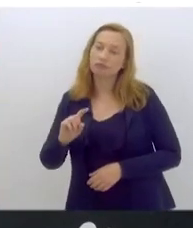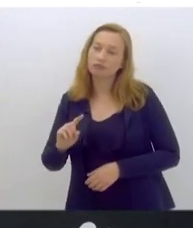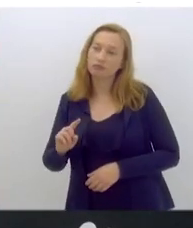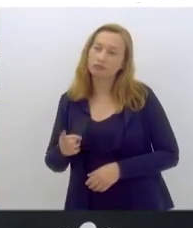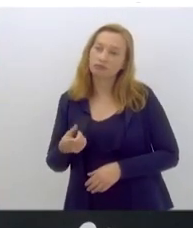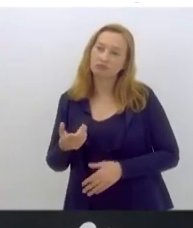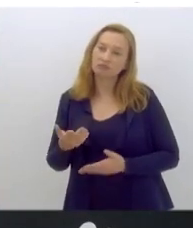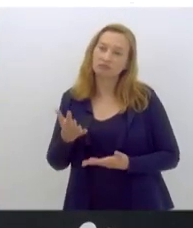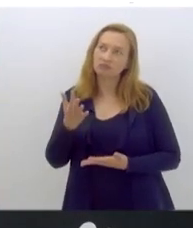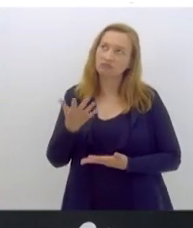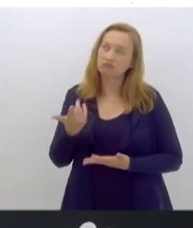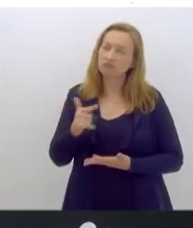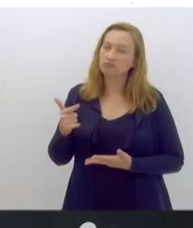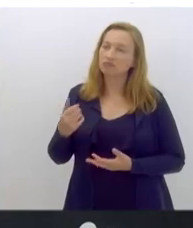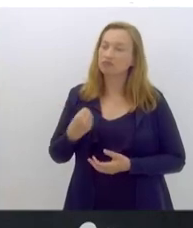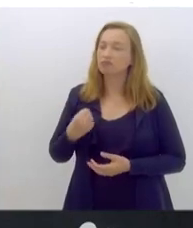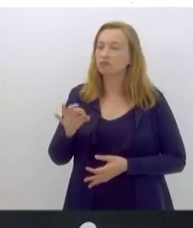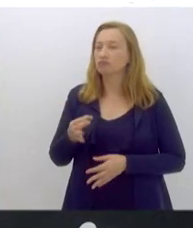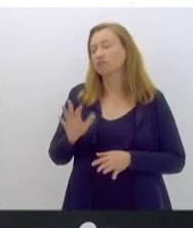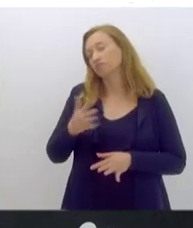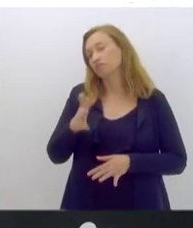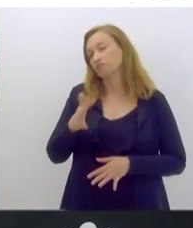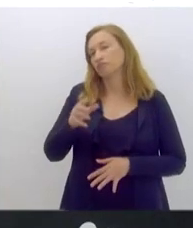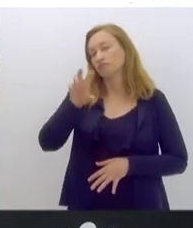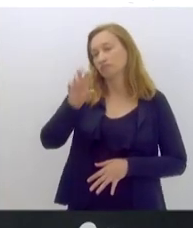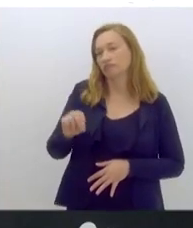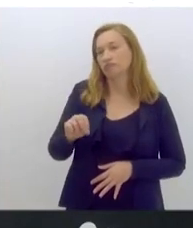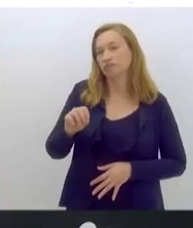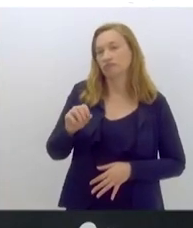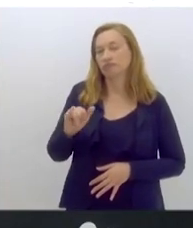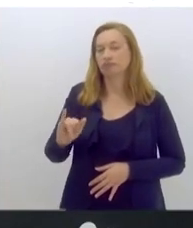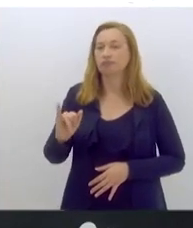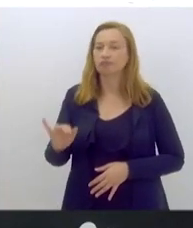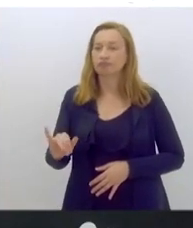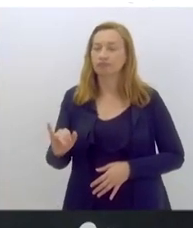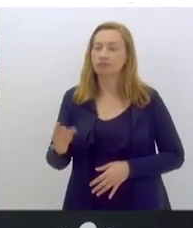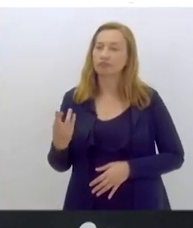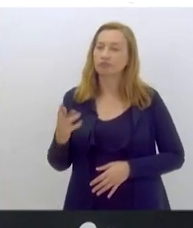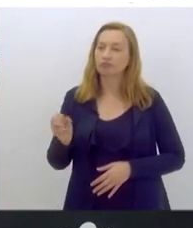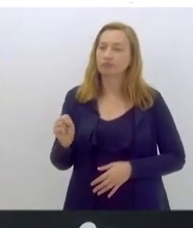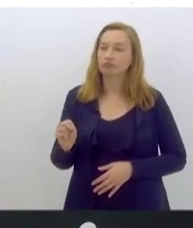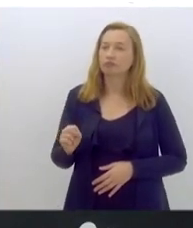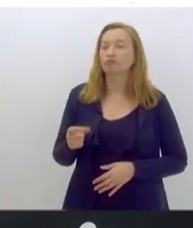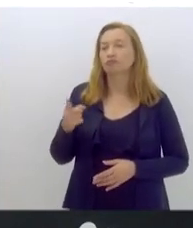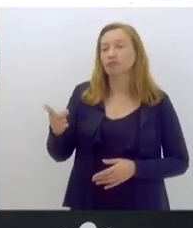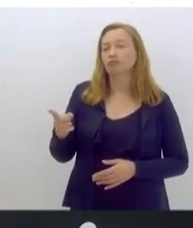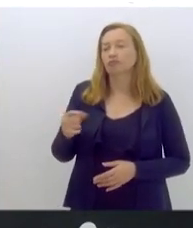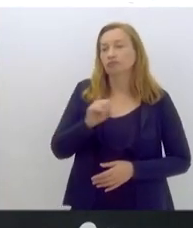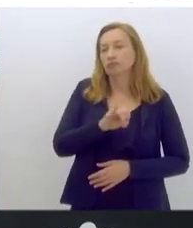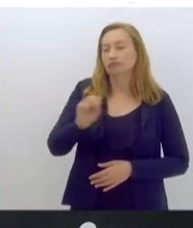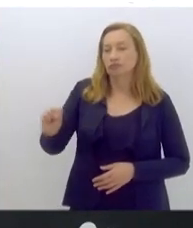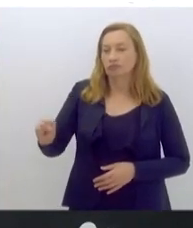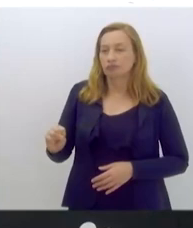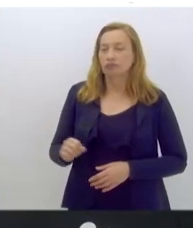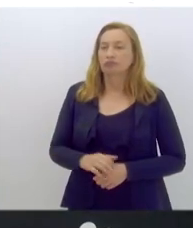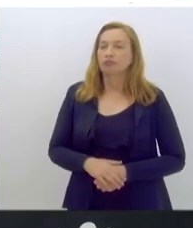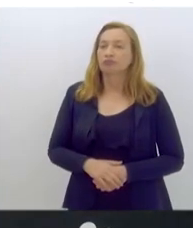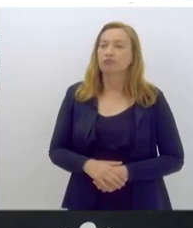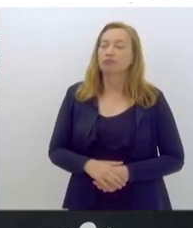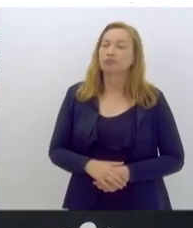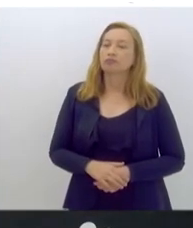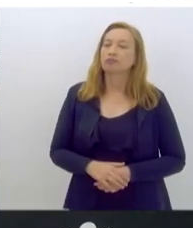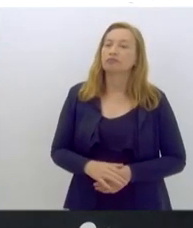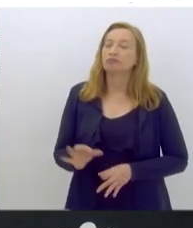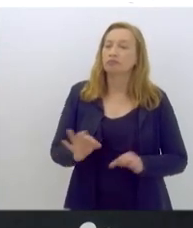tem aqui o número correto mas aproximadamente 50 bilhões a sua previsão de ICMS na